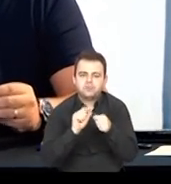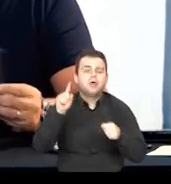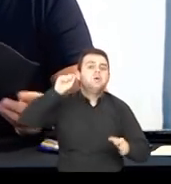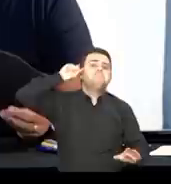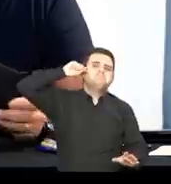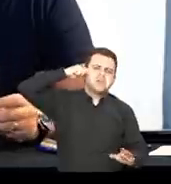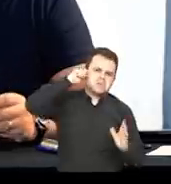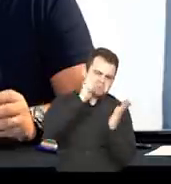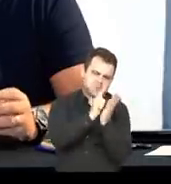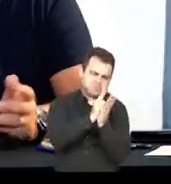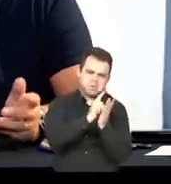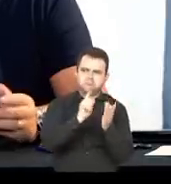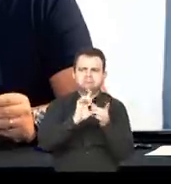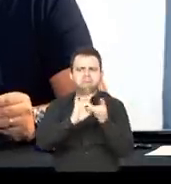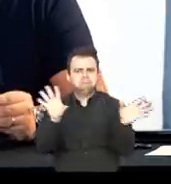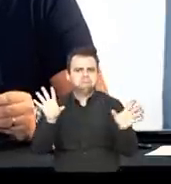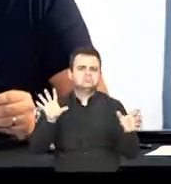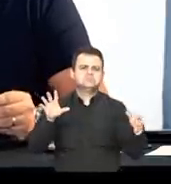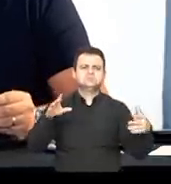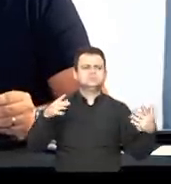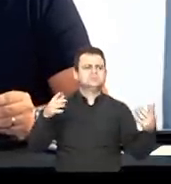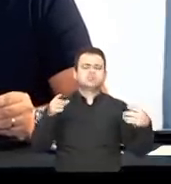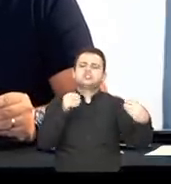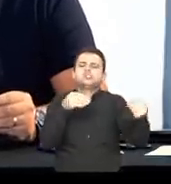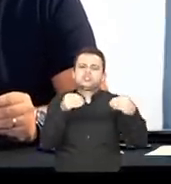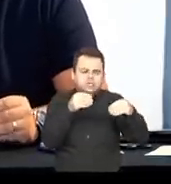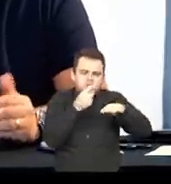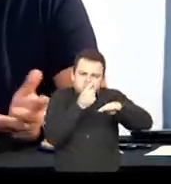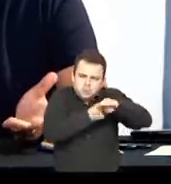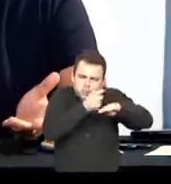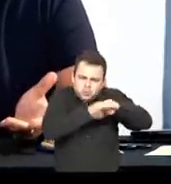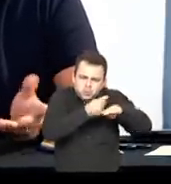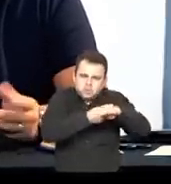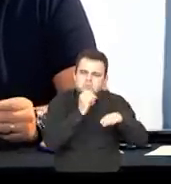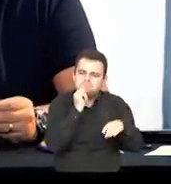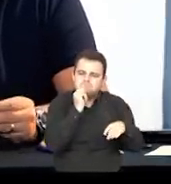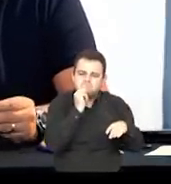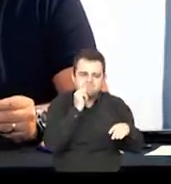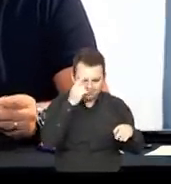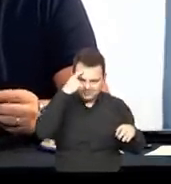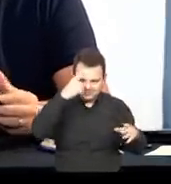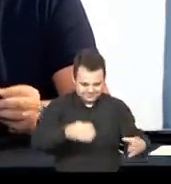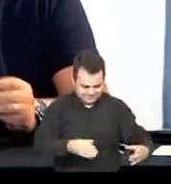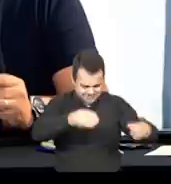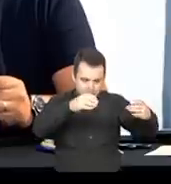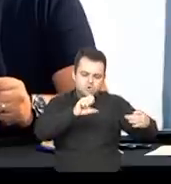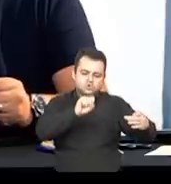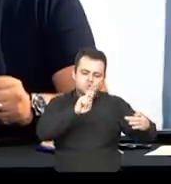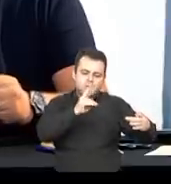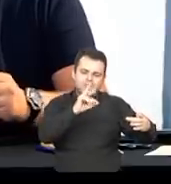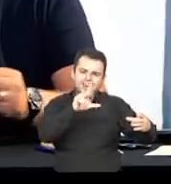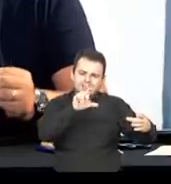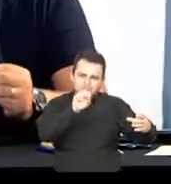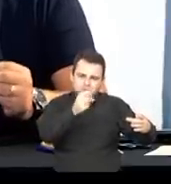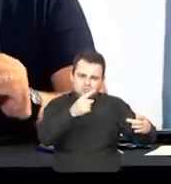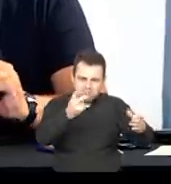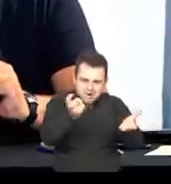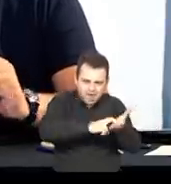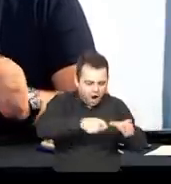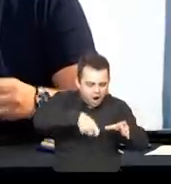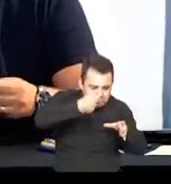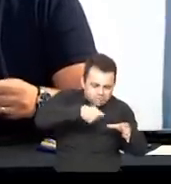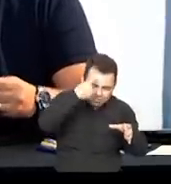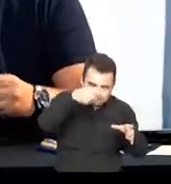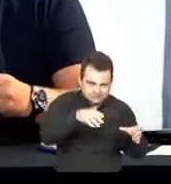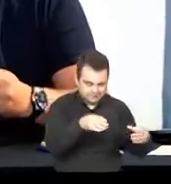ser um outro pedaço de papel, um pedaço de cartolina, um papel mais durinho, tipo aquela caixa de sucrilhos, por exemplo. A gente vai dobrar em 4